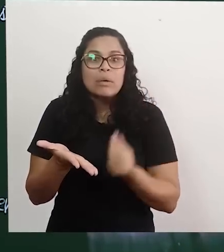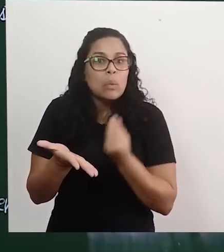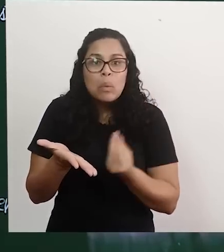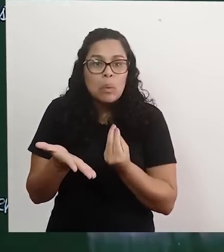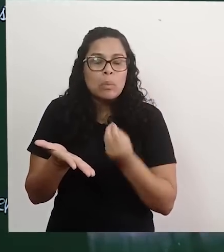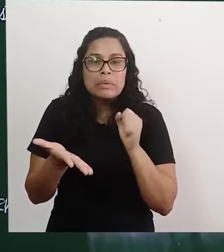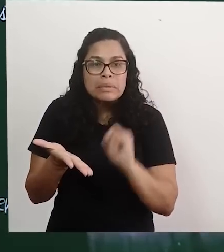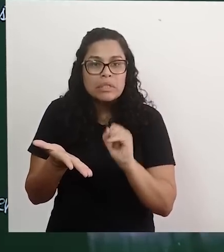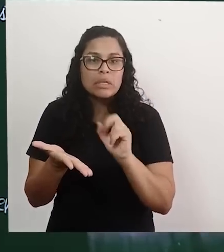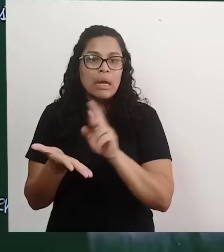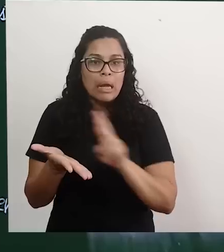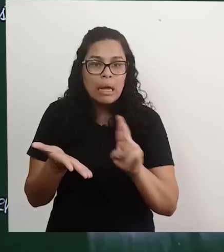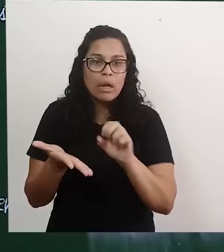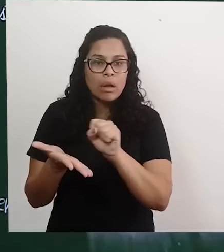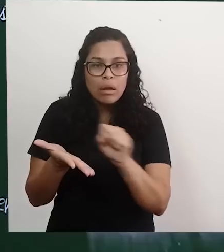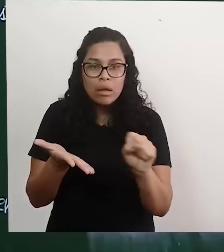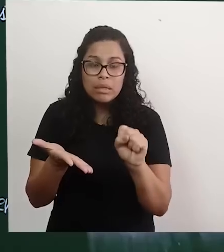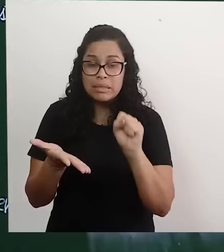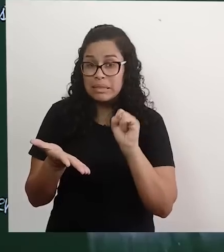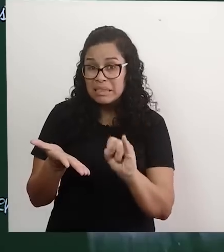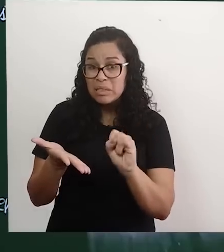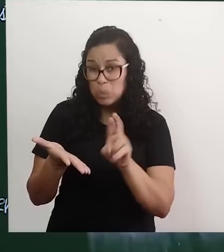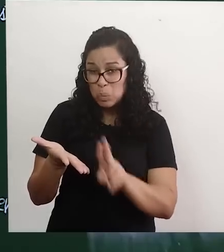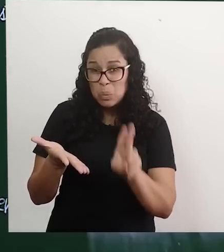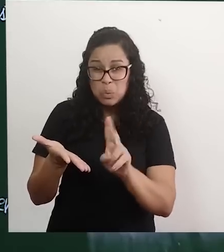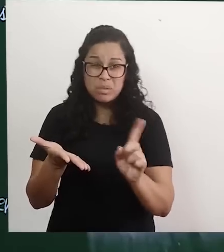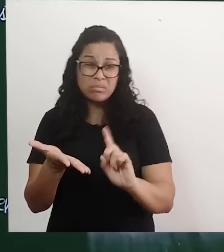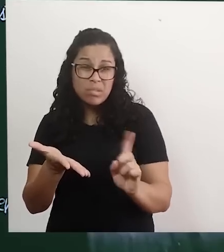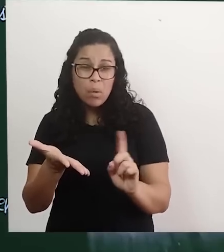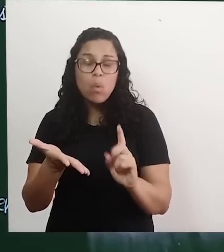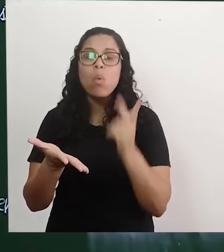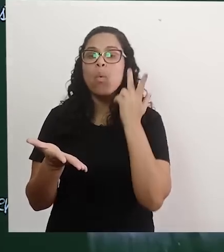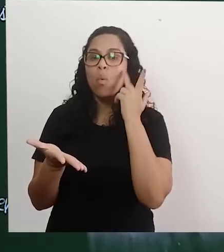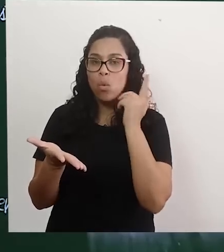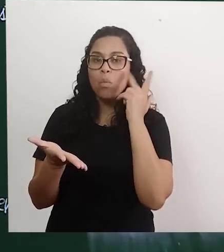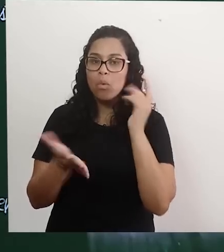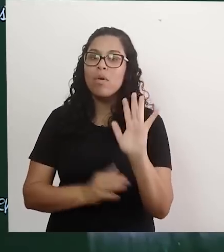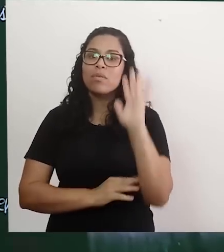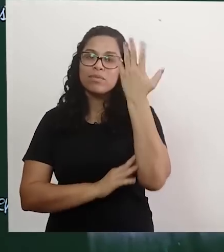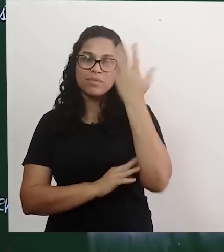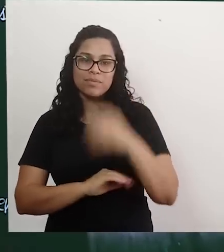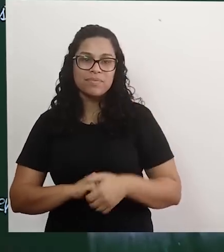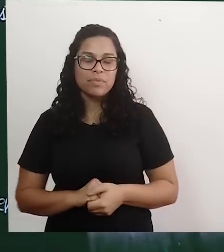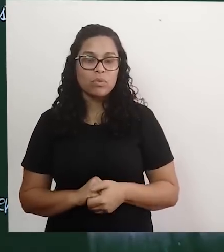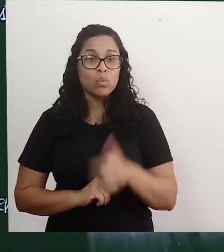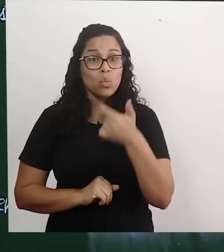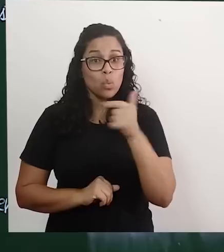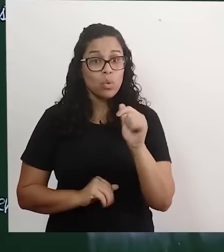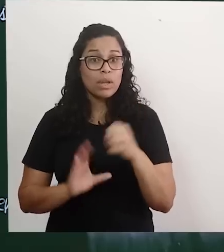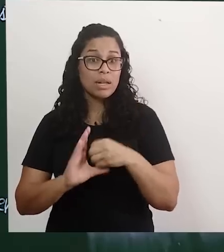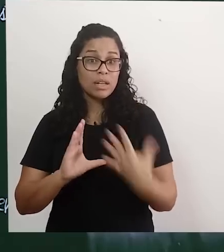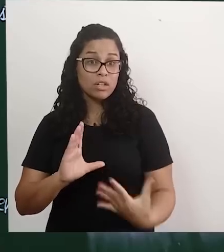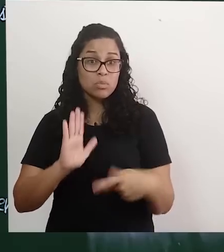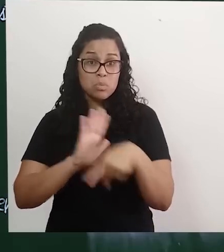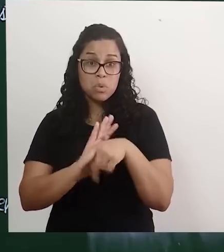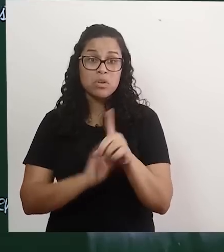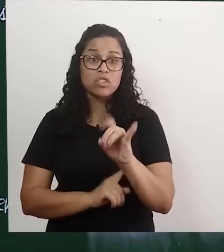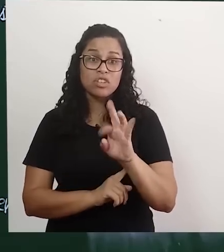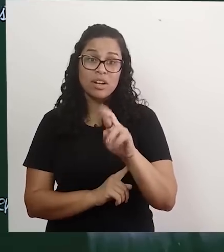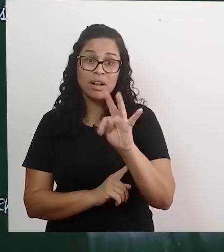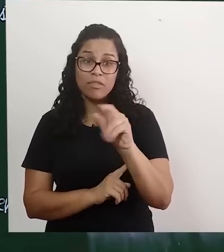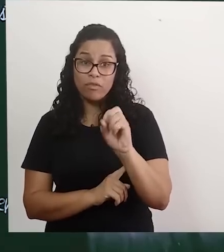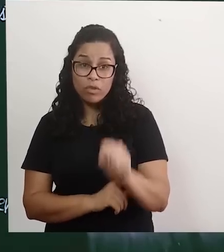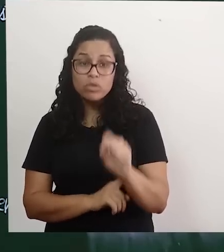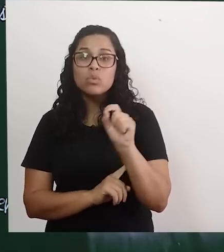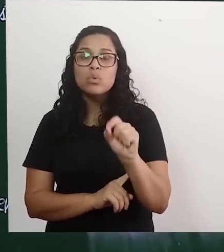não saber se usa dois S, se usa um S, se usa um R, se usa dois R's. É muito comum. Uma outra característica do dígrafo, além dessa reprodução